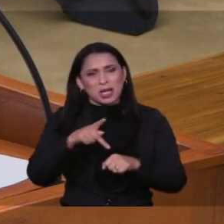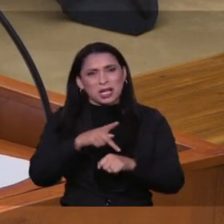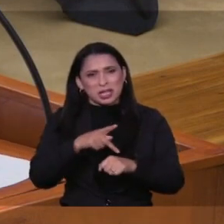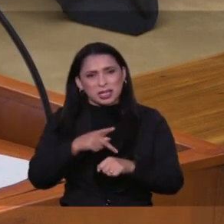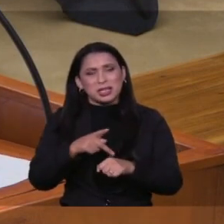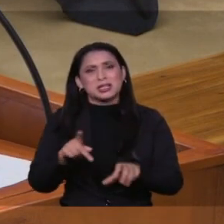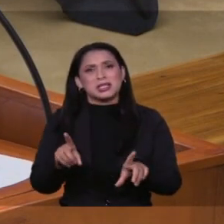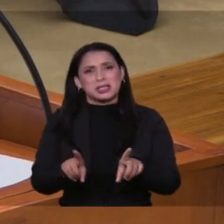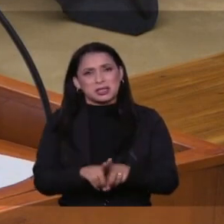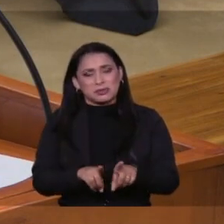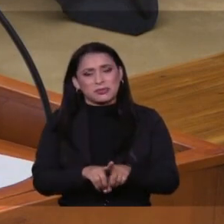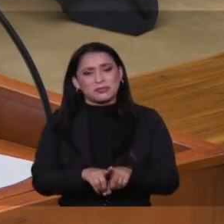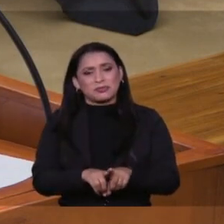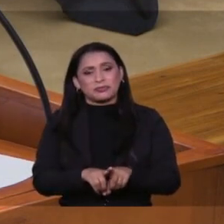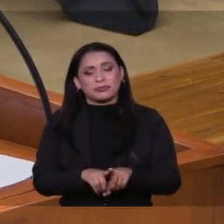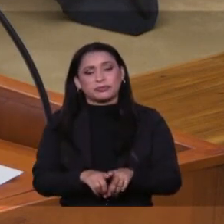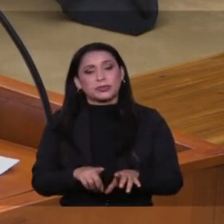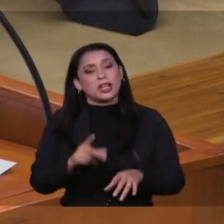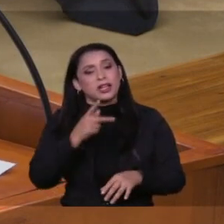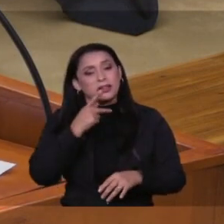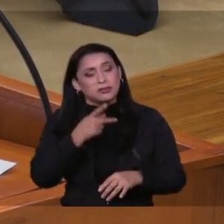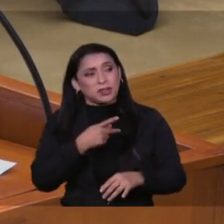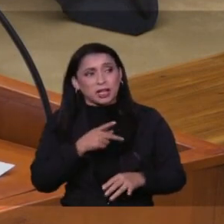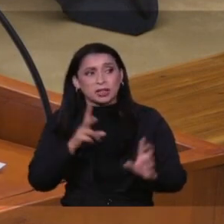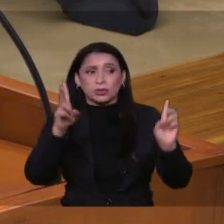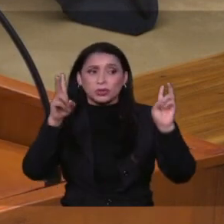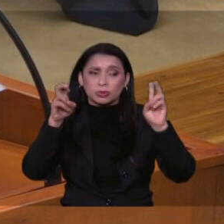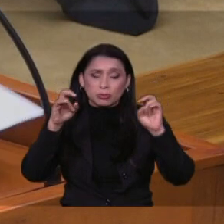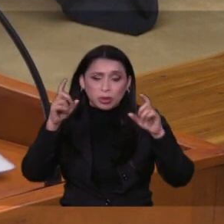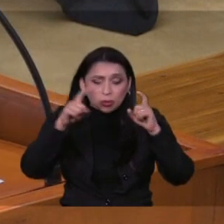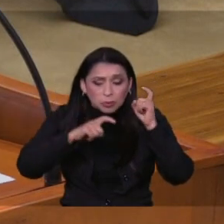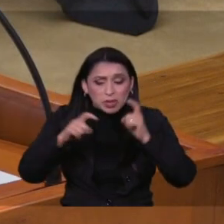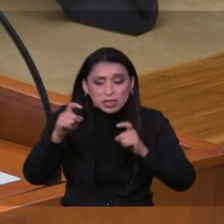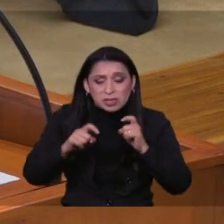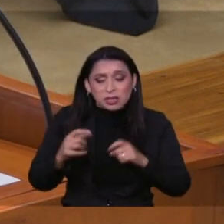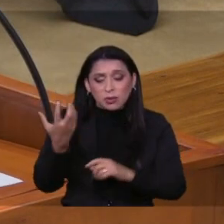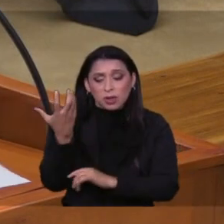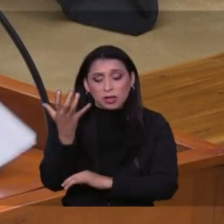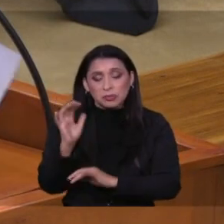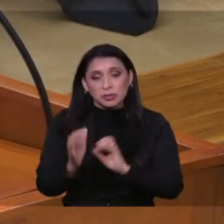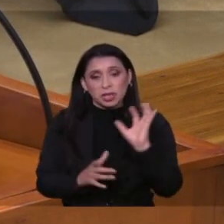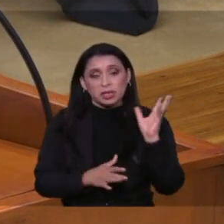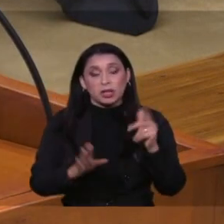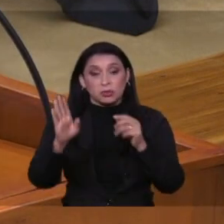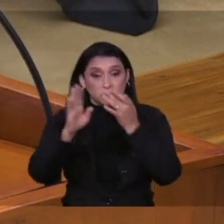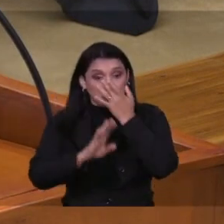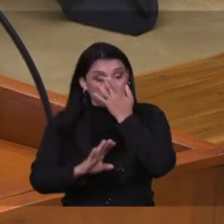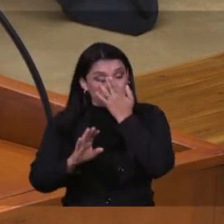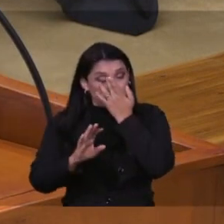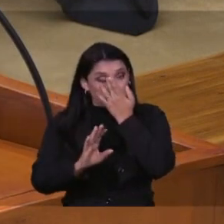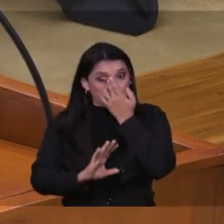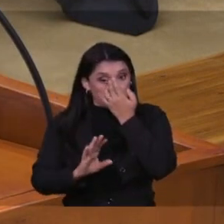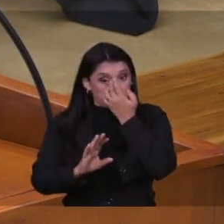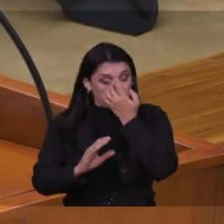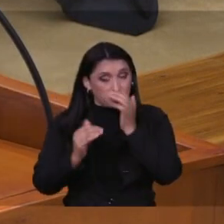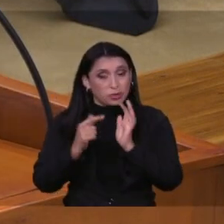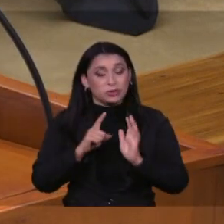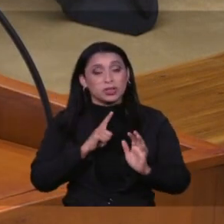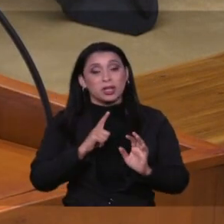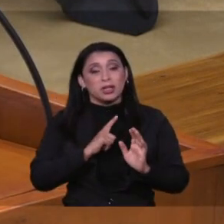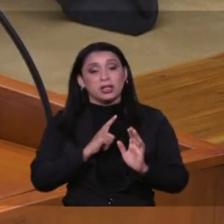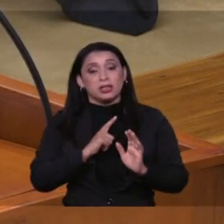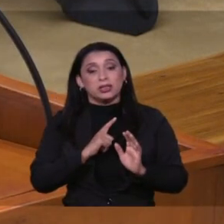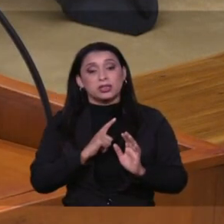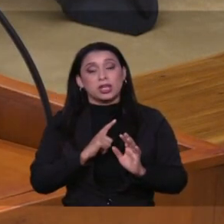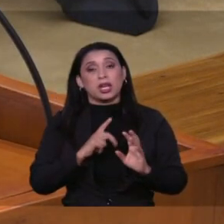Bélgica, todos ponderando sobre essa questão ambiental. E anotando que antes o Brasil, de fato, representava um player de grande avanço